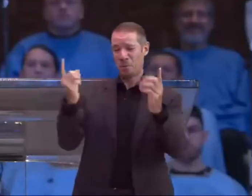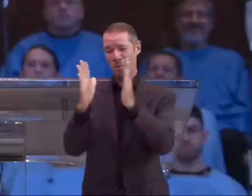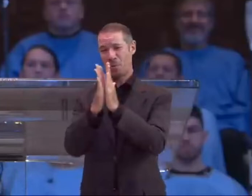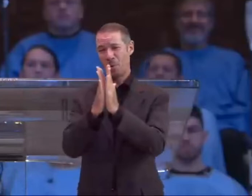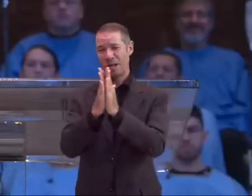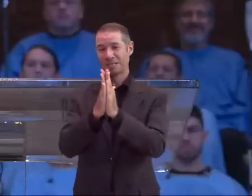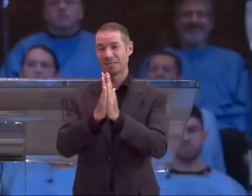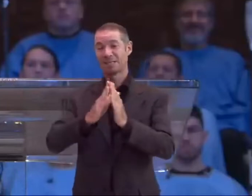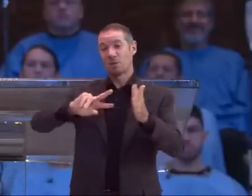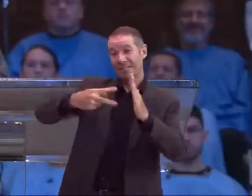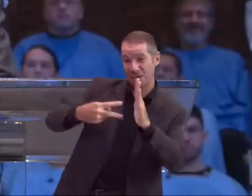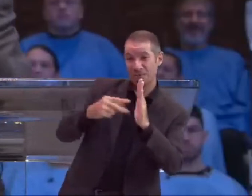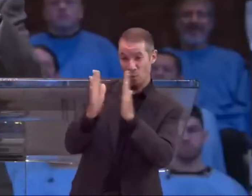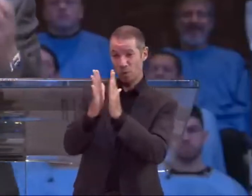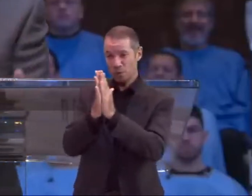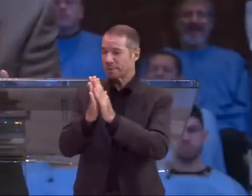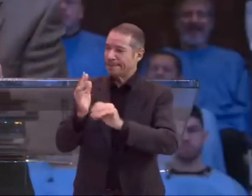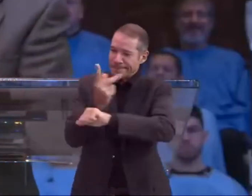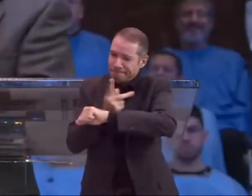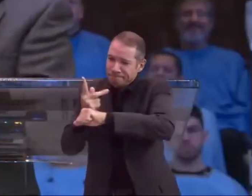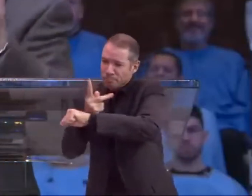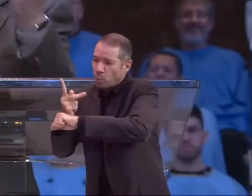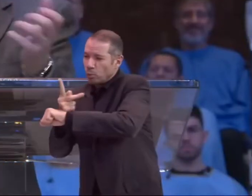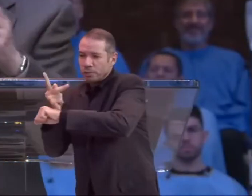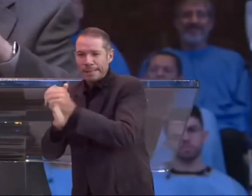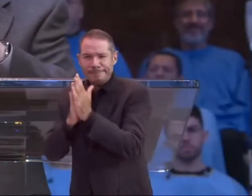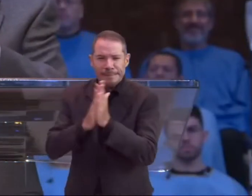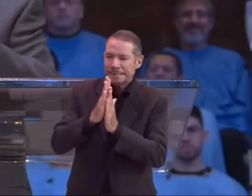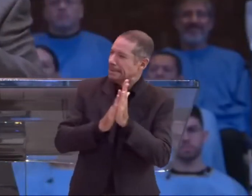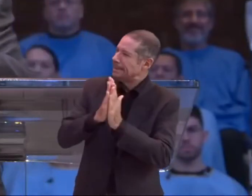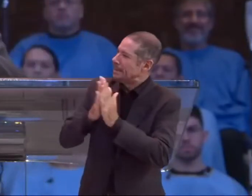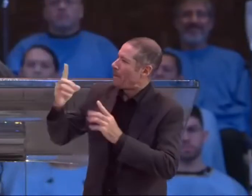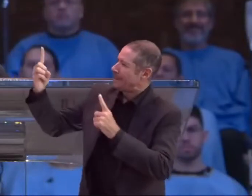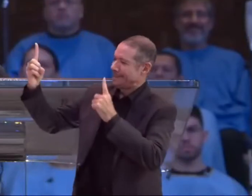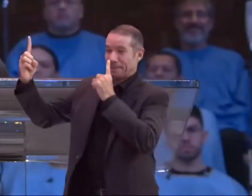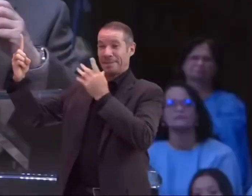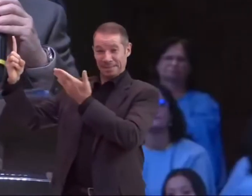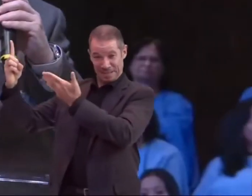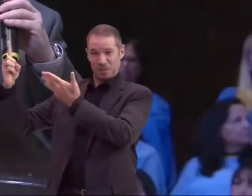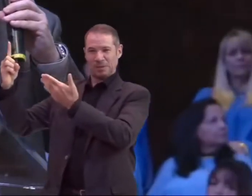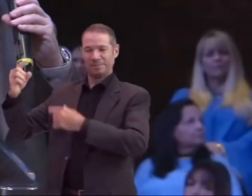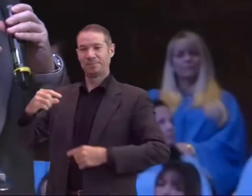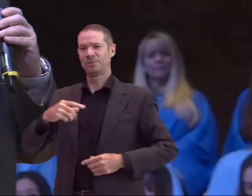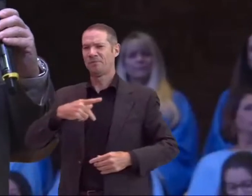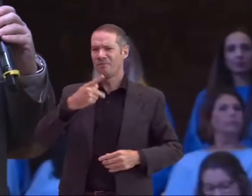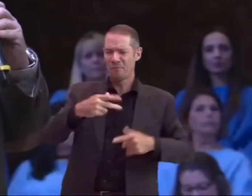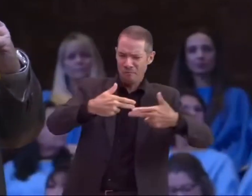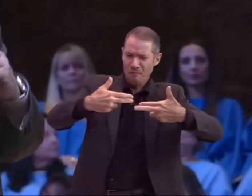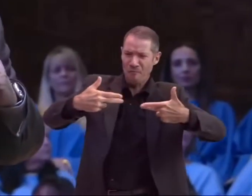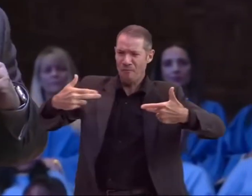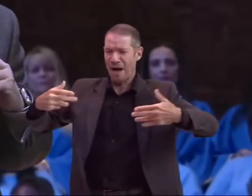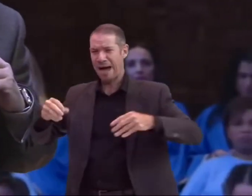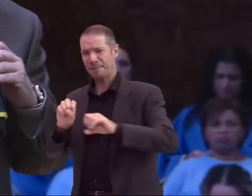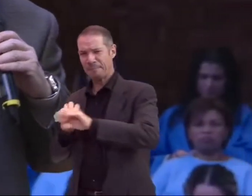oração, segundo Jesus, deve ser uma busca ardente dessa intimidade com Deus. Eu já falei várias vezes aqui